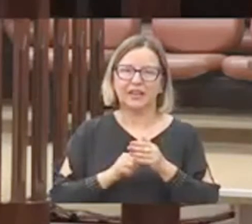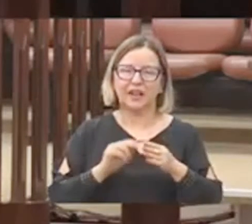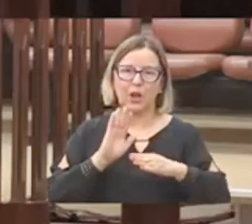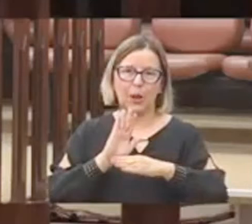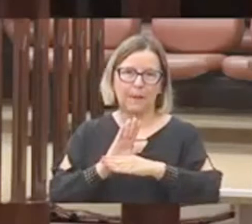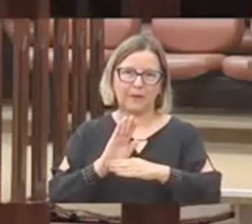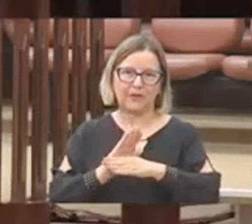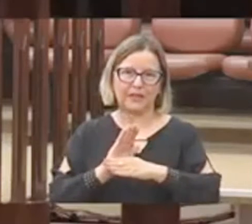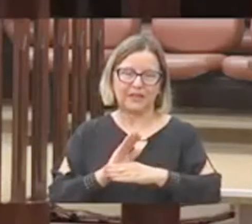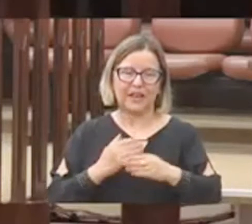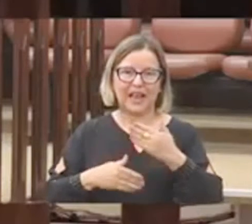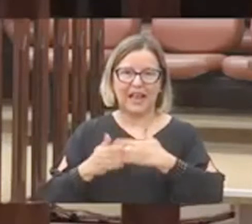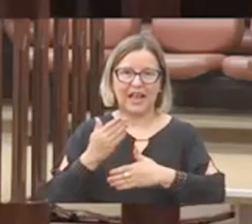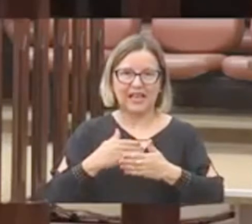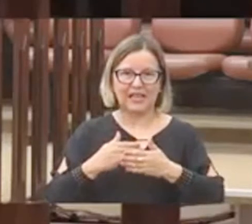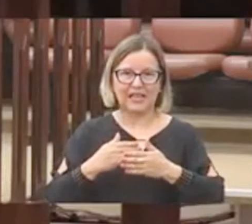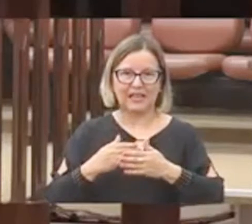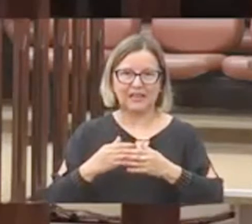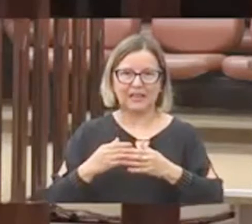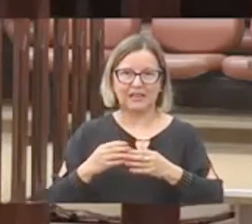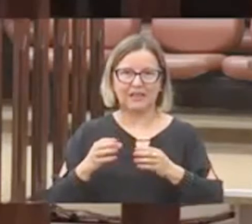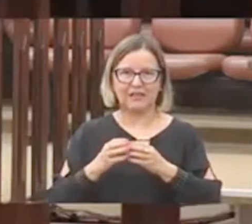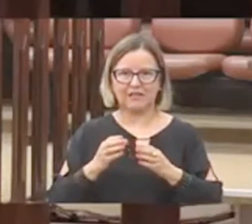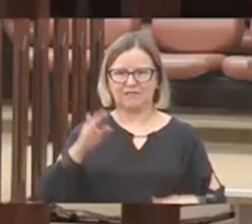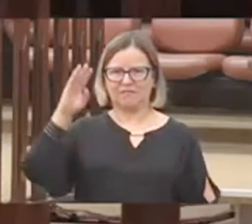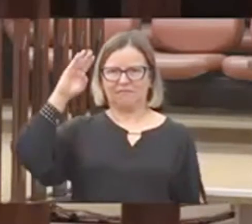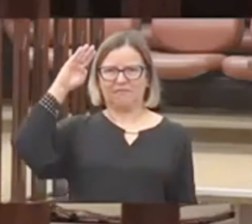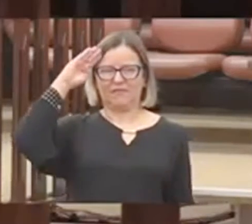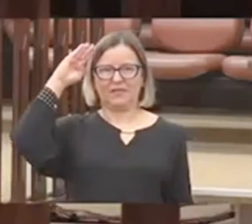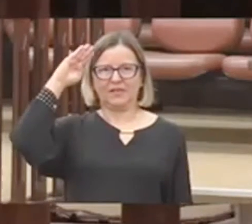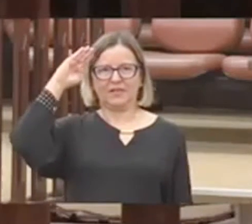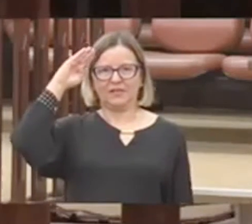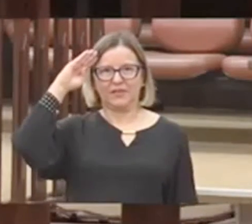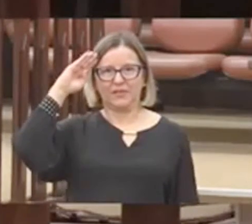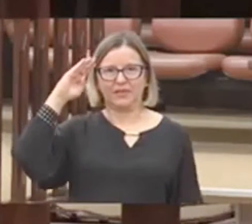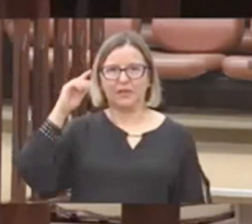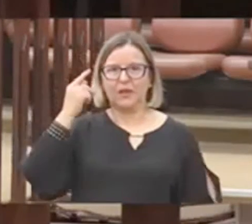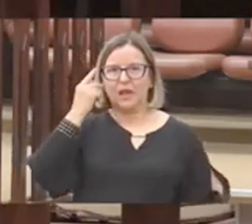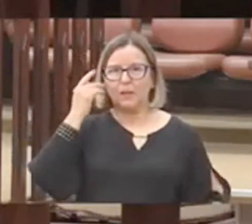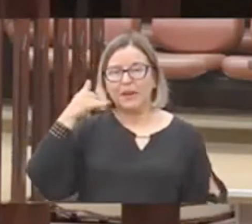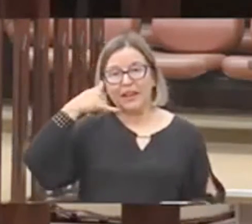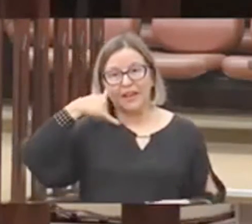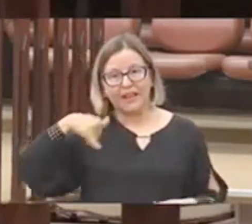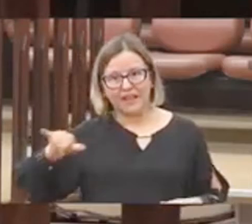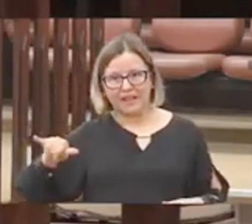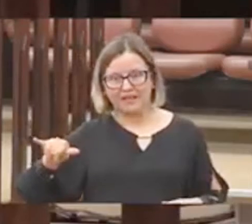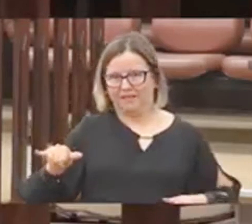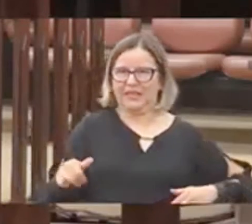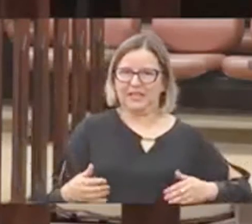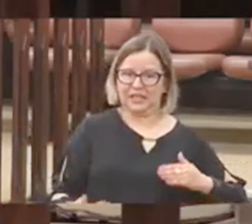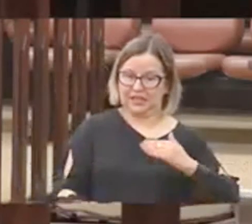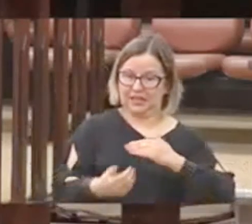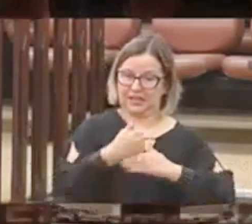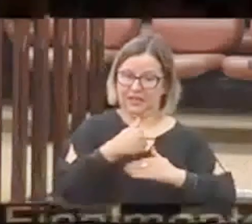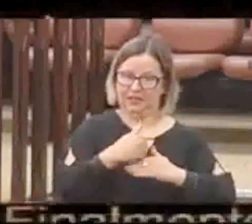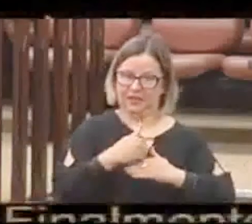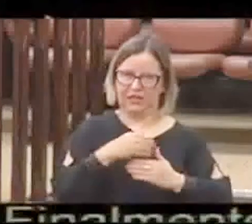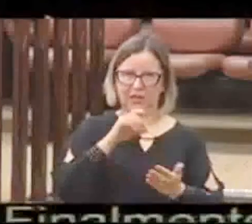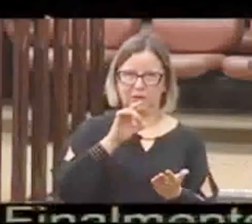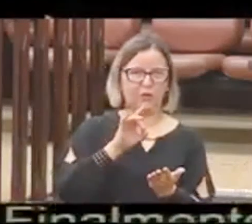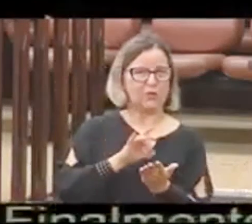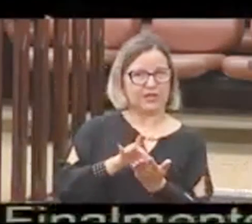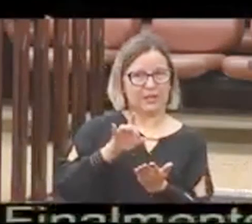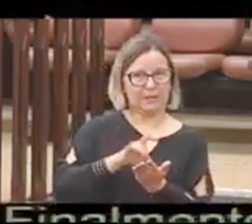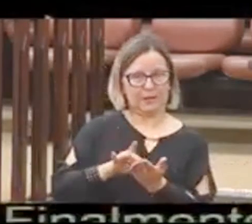para evitar uma invasão inimiga. O texto está dizendo aqui, a paz de Deus, que excede